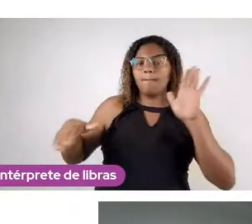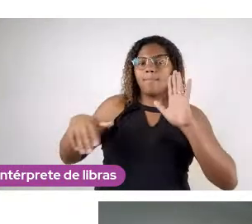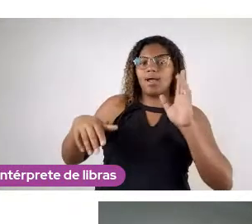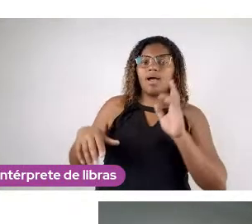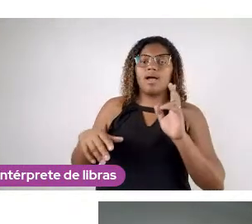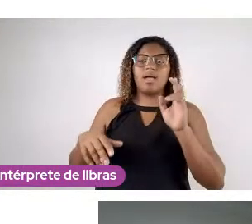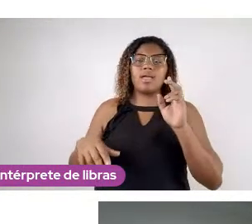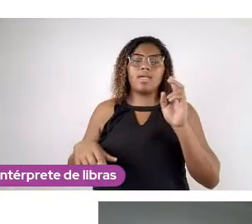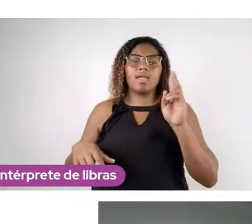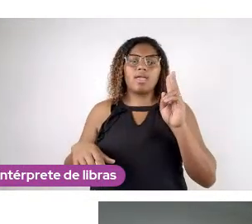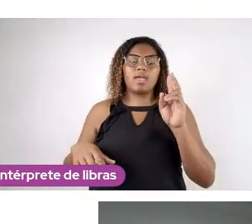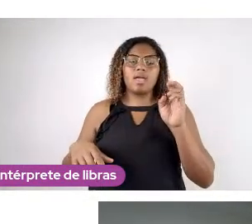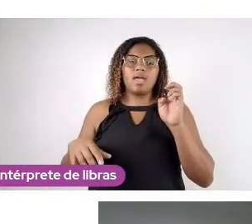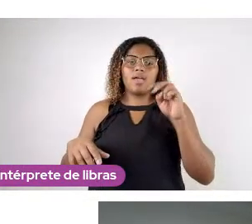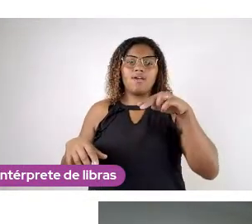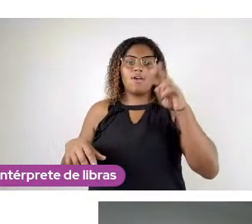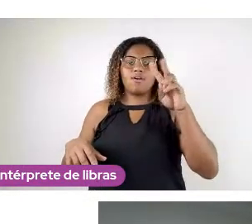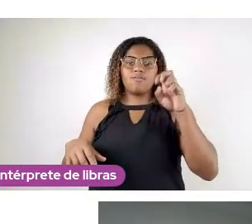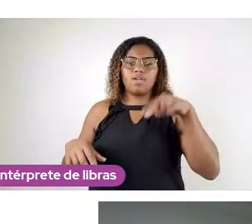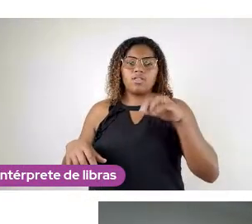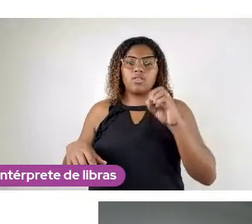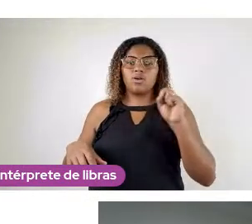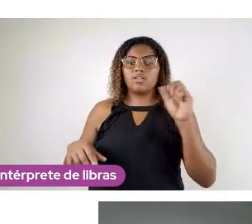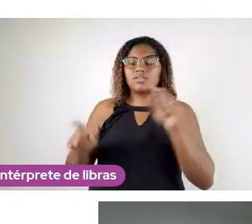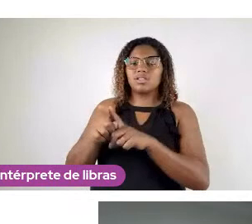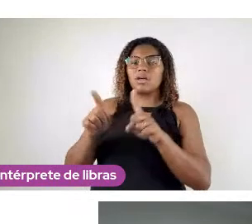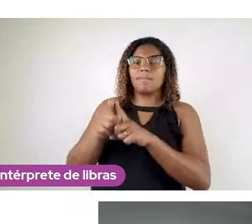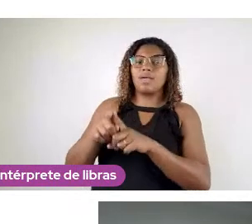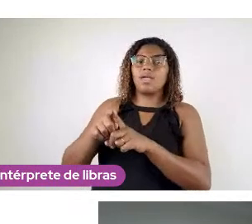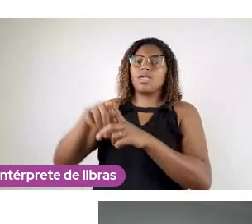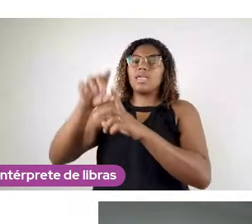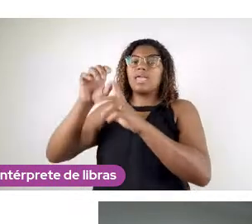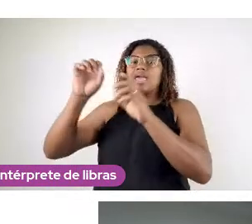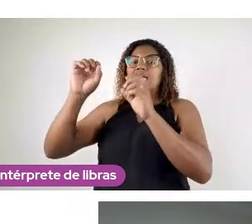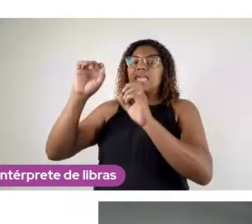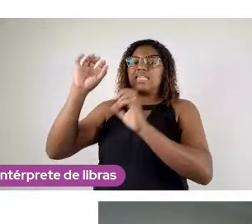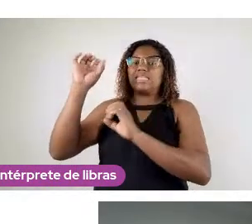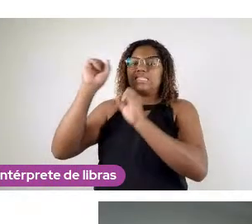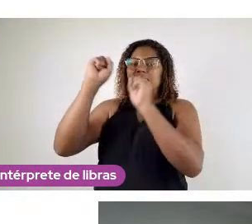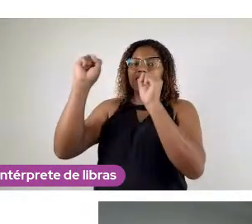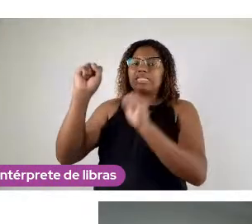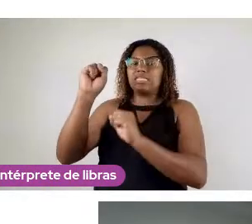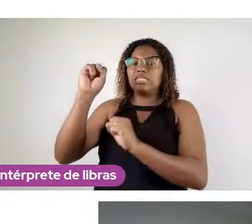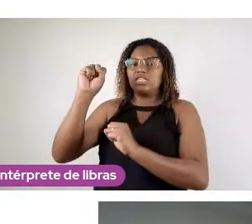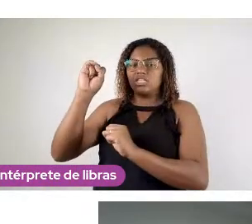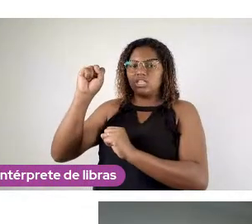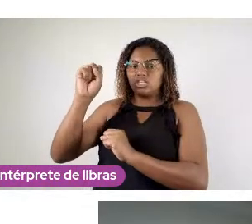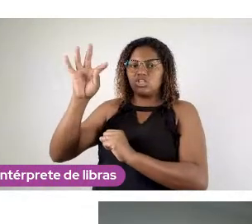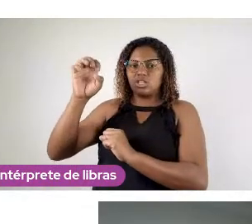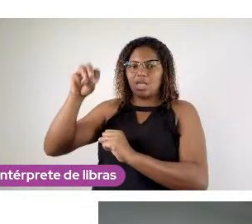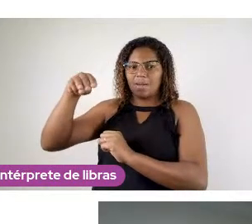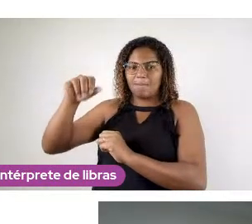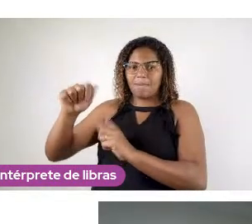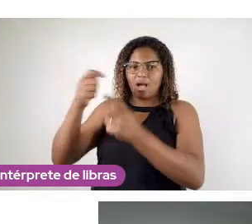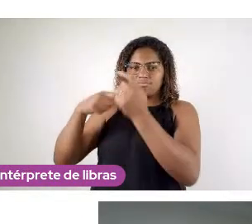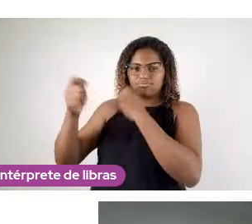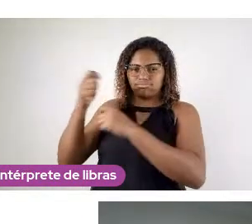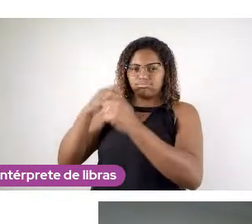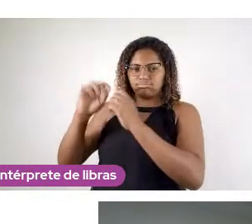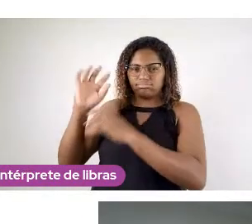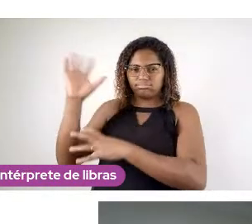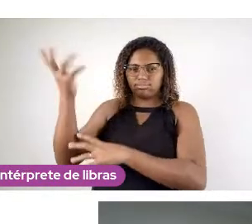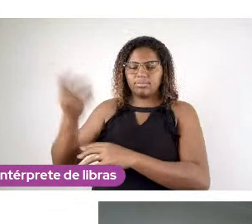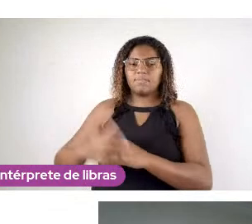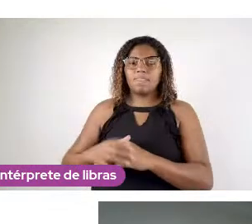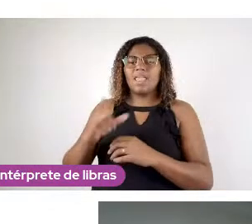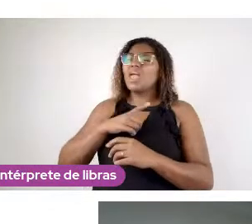de manejo e de restauração para os ecossistemas costeiros. Tem alguma ação, né, da